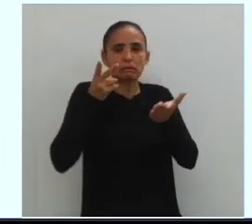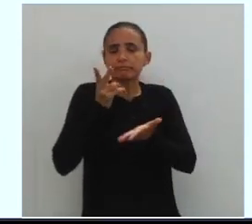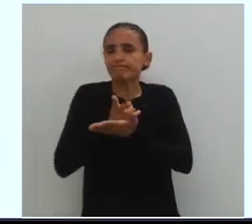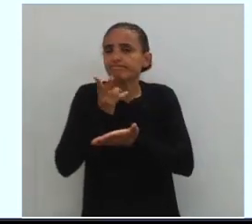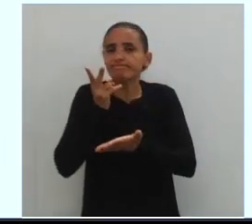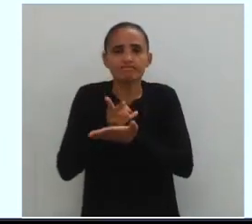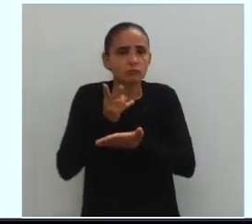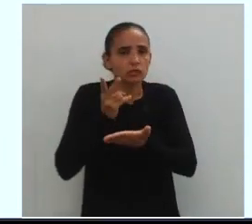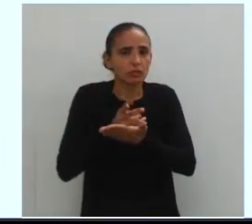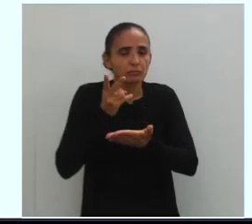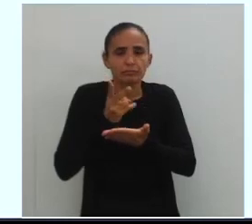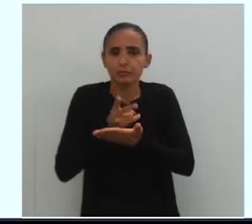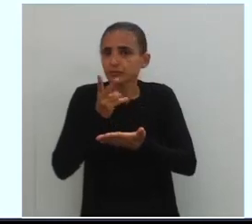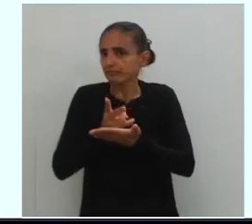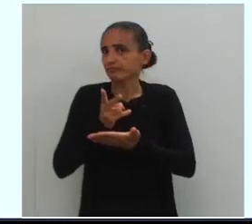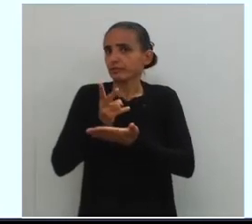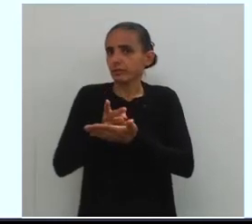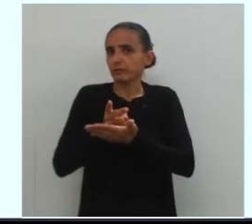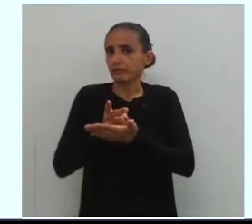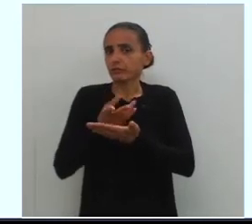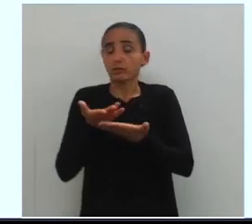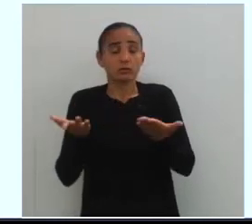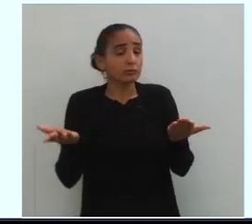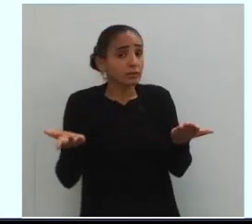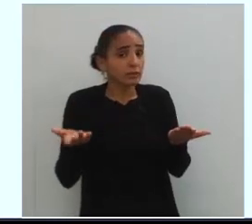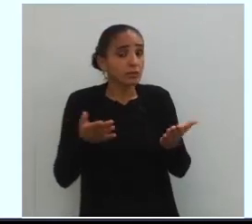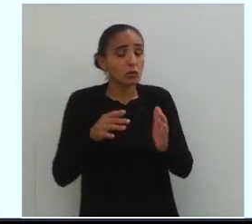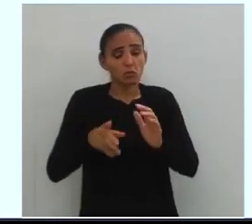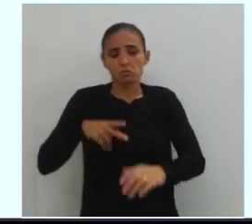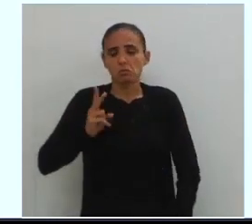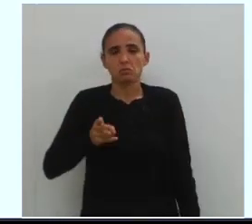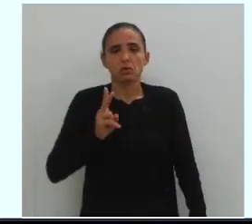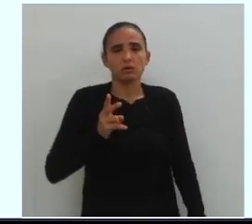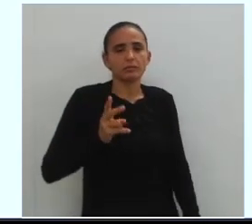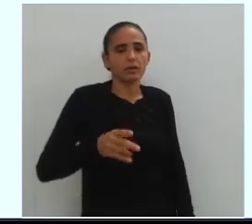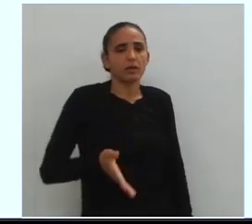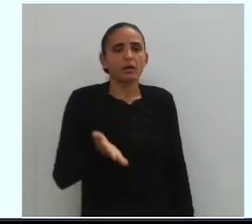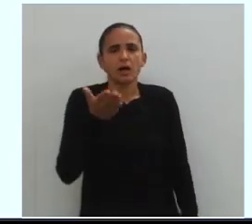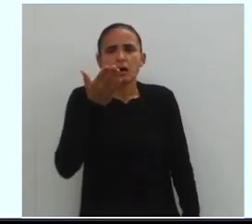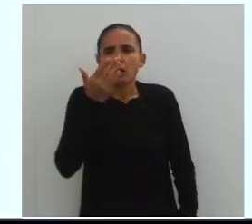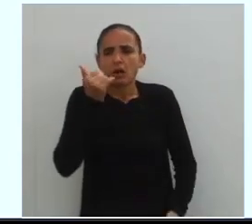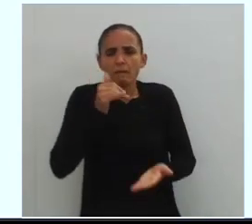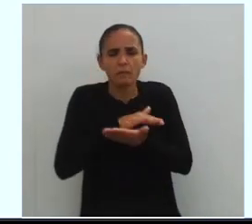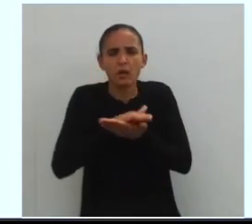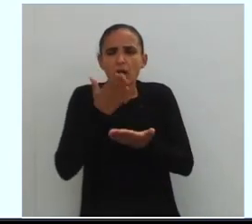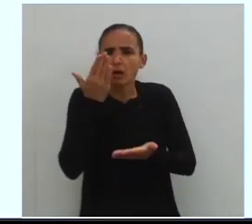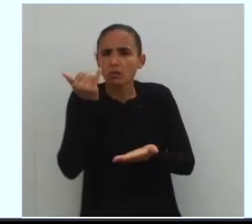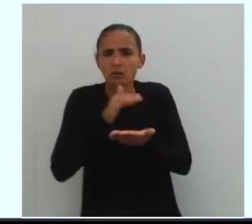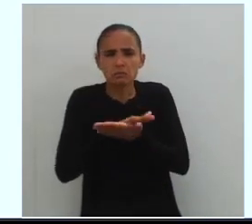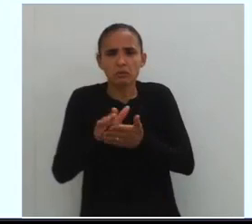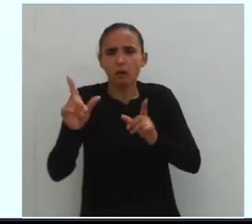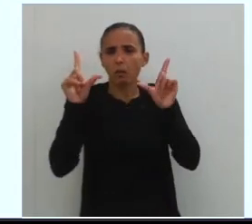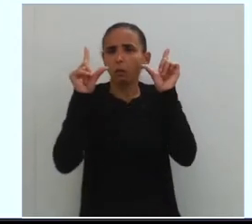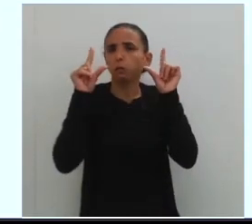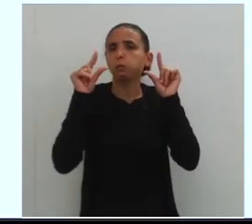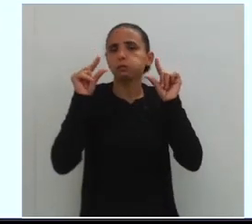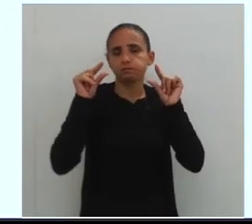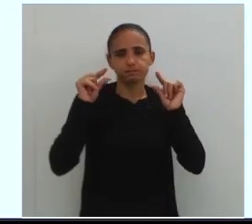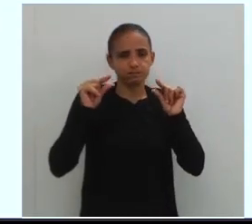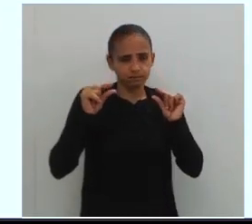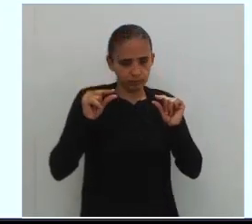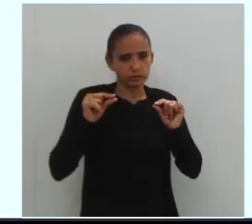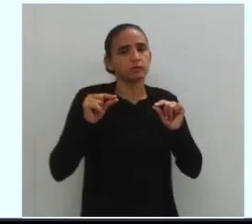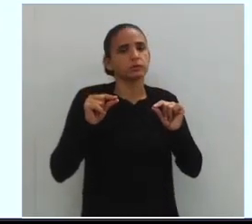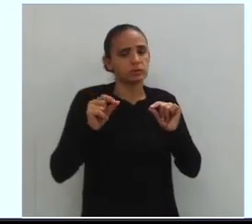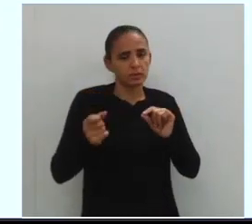aí por longos períodos de tempo e para diminuir também o apetite. Elas podem ser utilizadas ainda